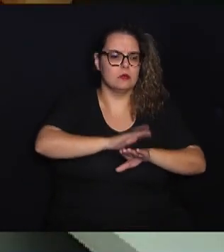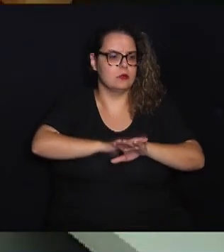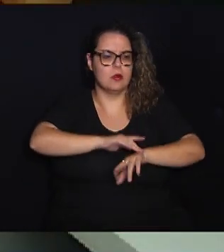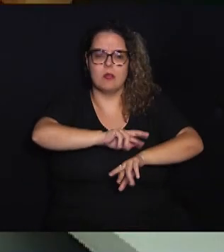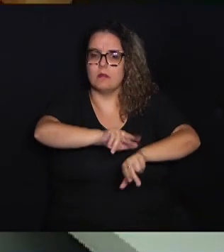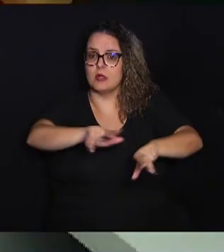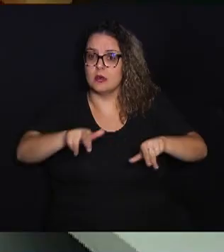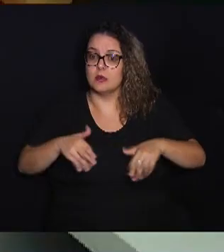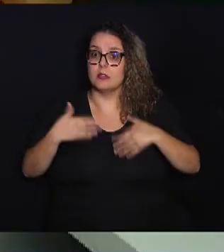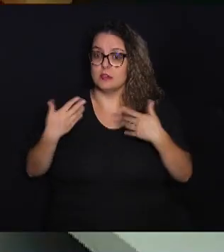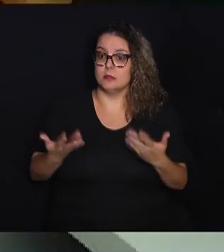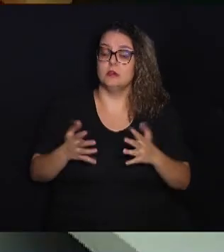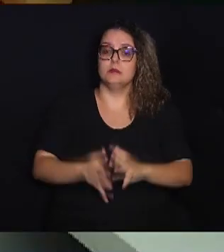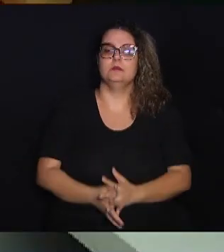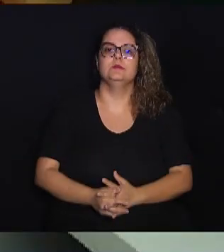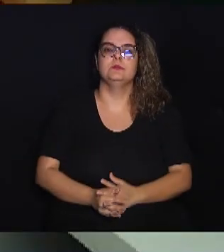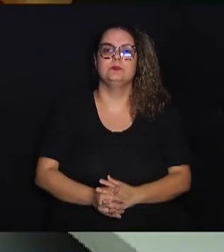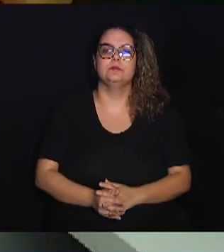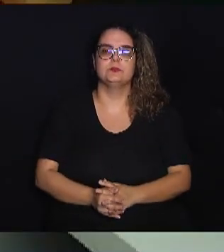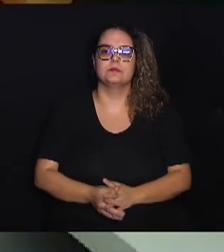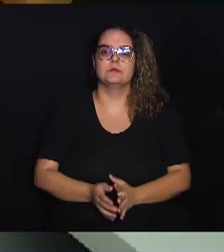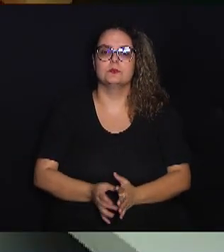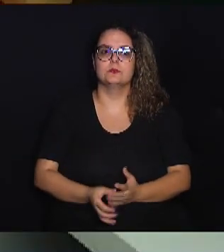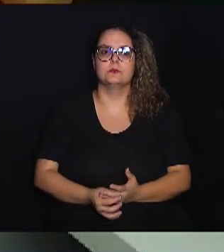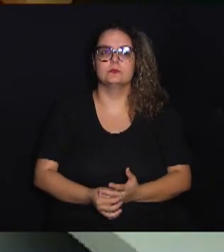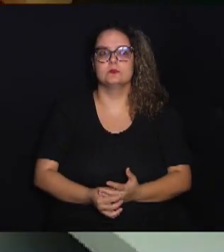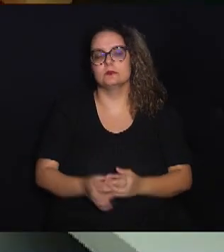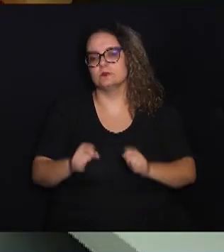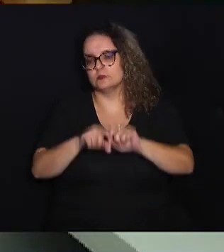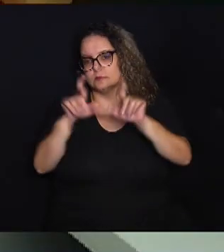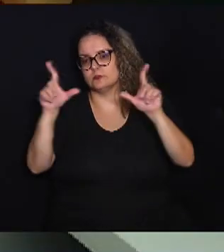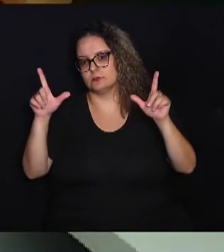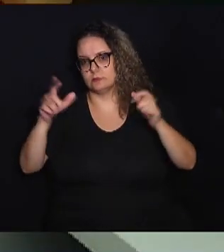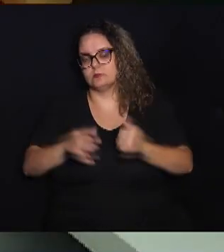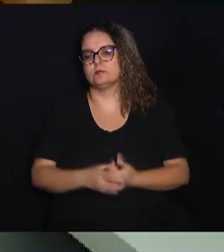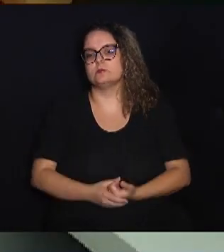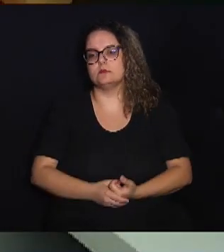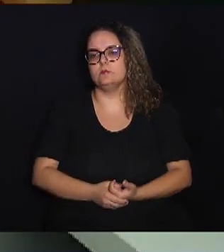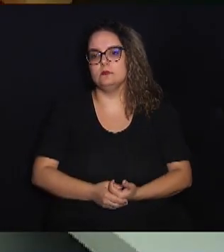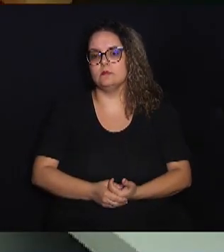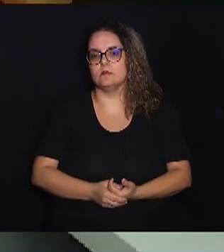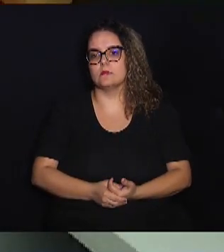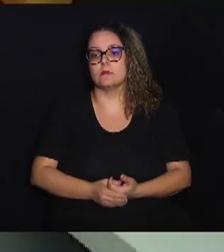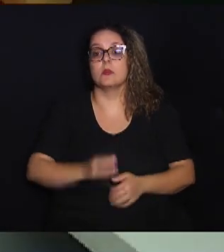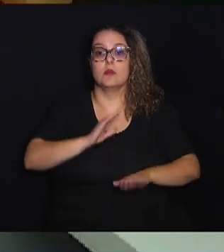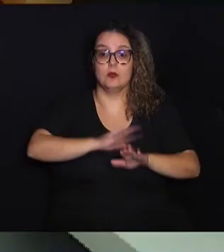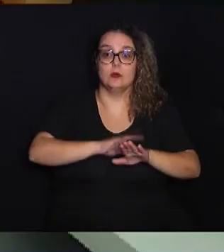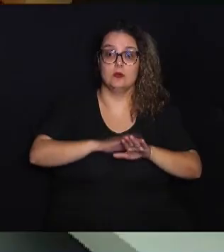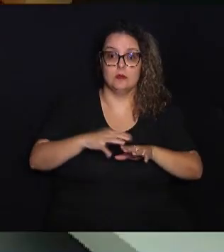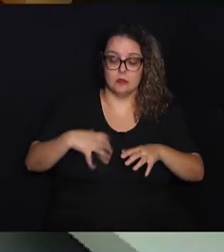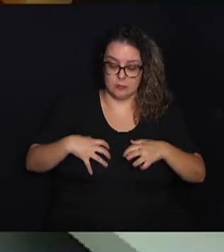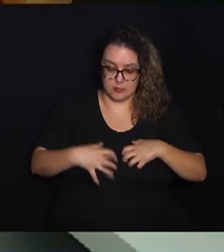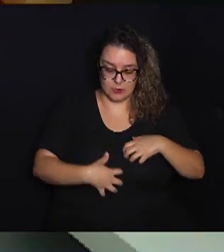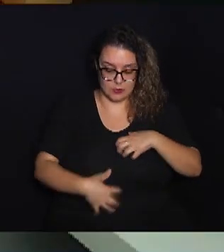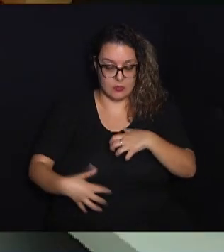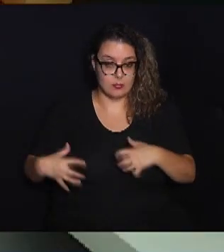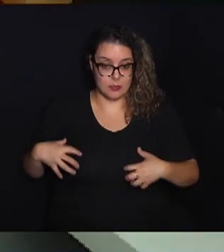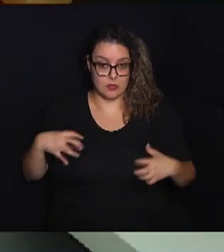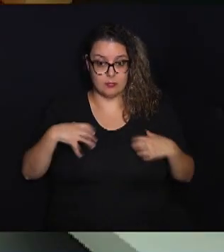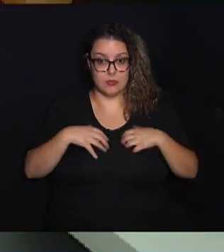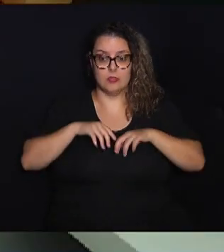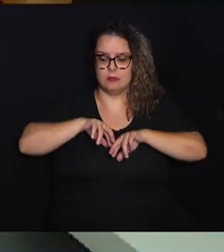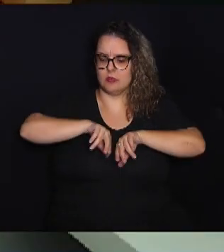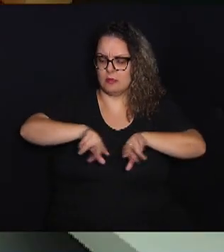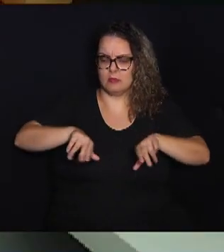entre elas, né, vou destacar o funcionamento adequado do organismo. A gente tem uma série